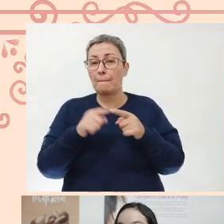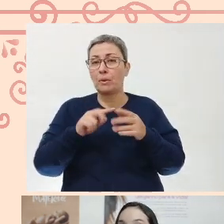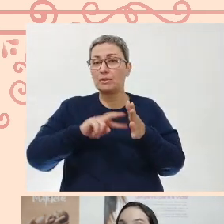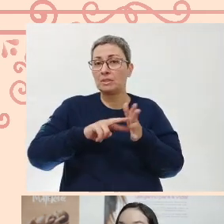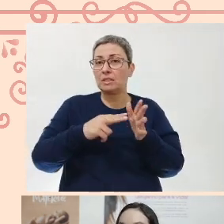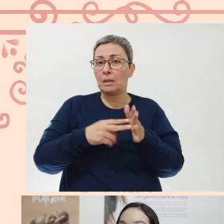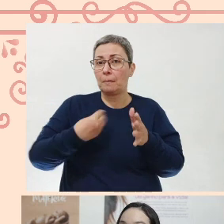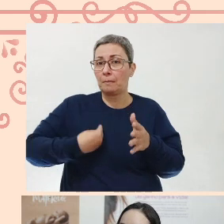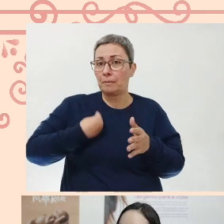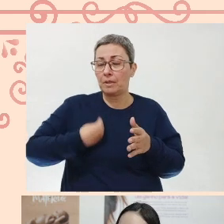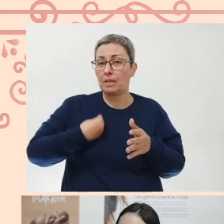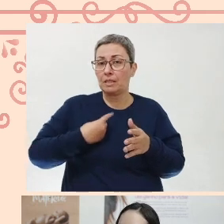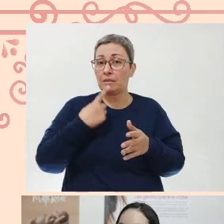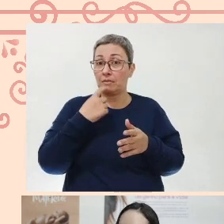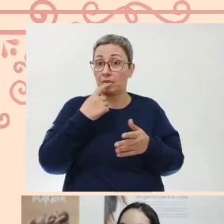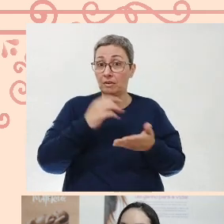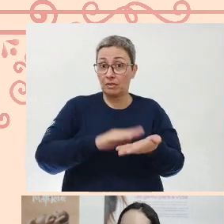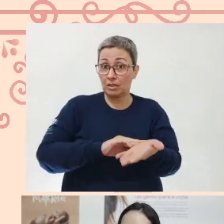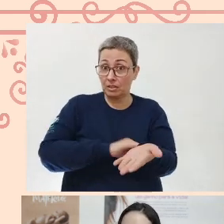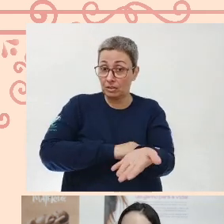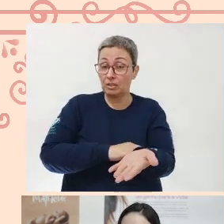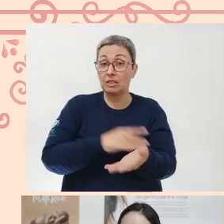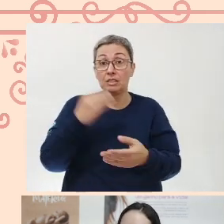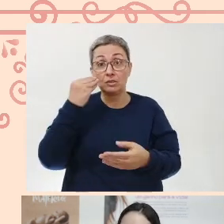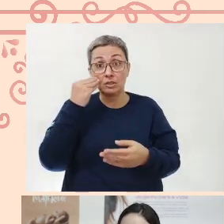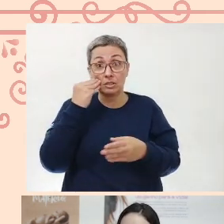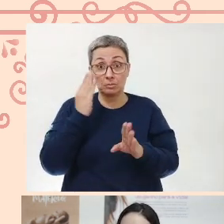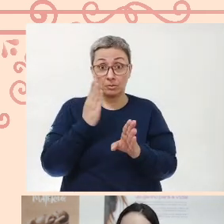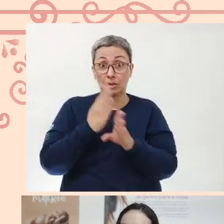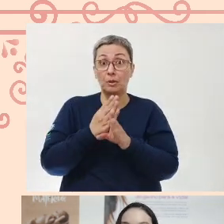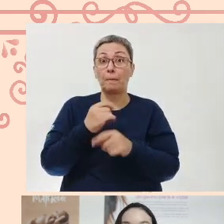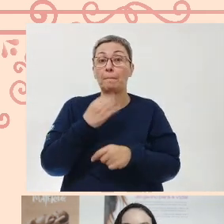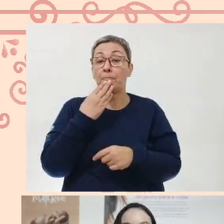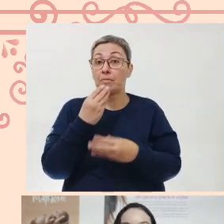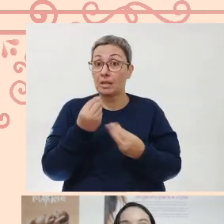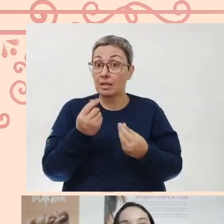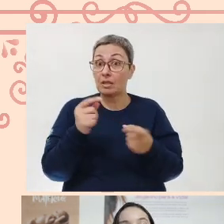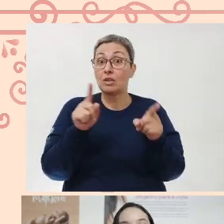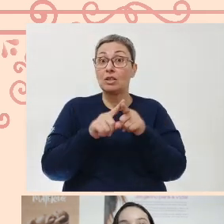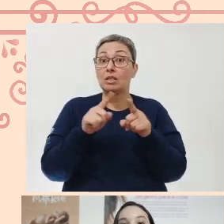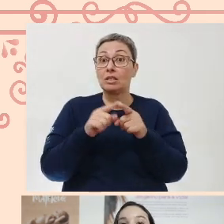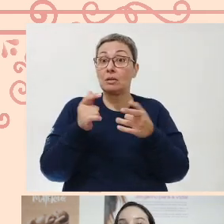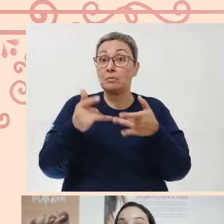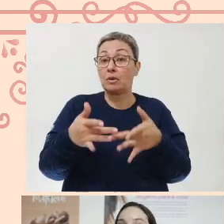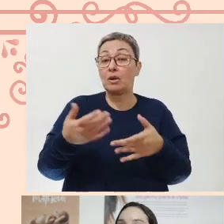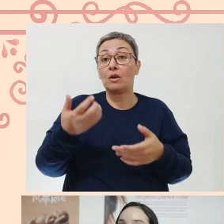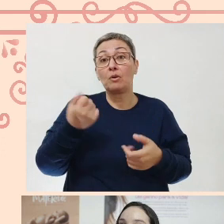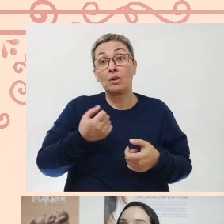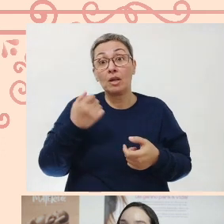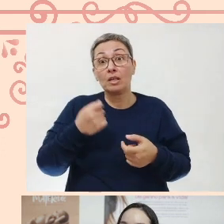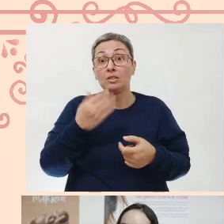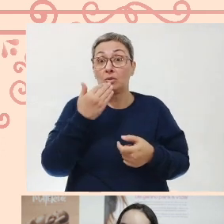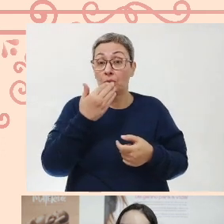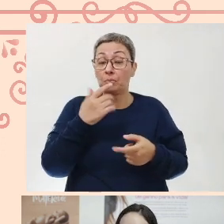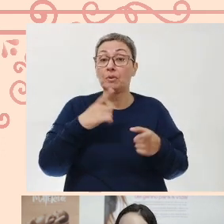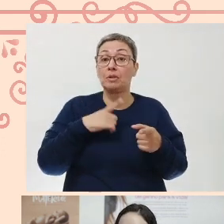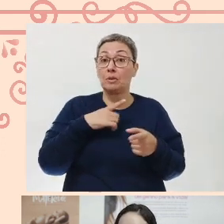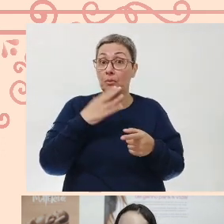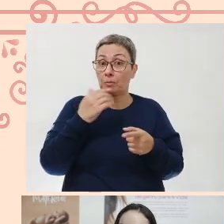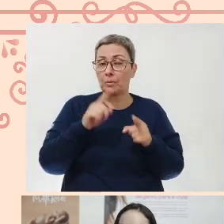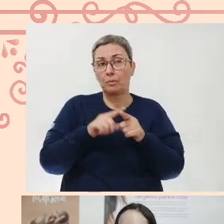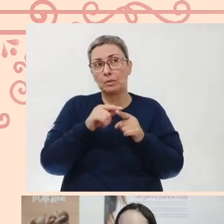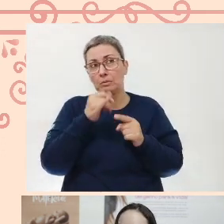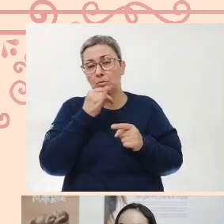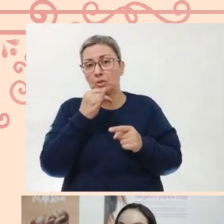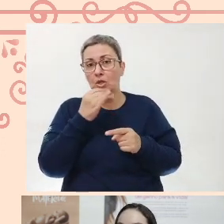porque pode significar presença de sangue, a gente tem um teste para detectar isso. E os sabores também ficam no leite de alguns alimentos que a mãe come.